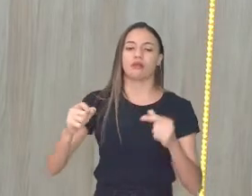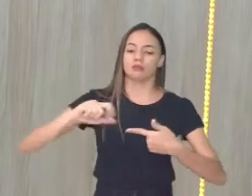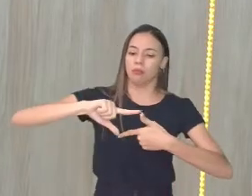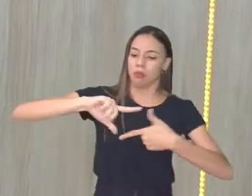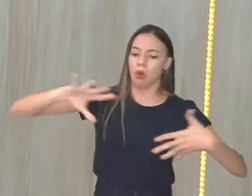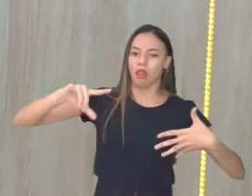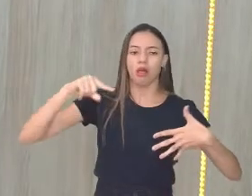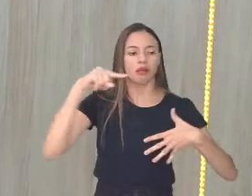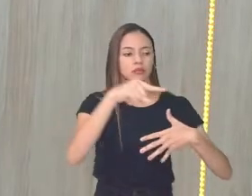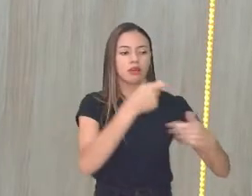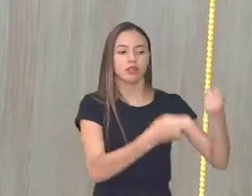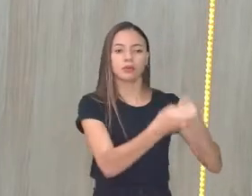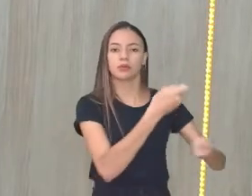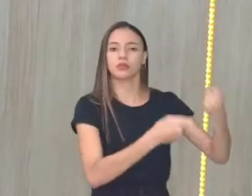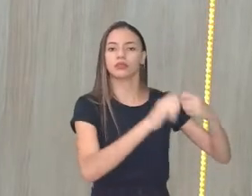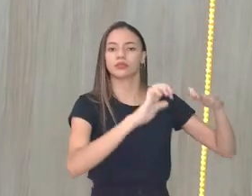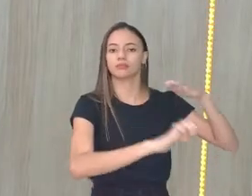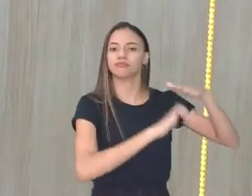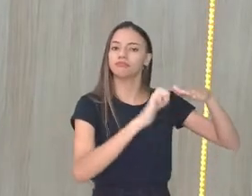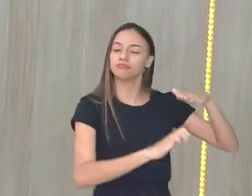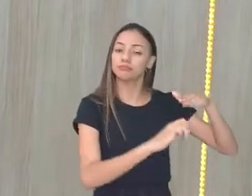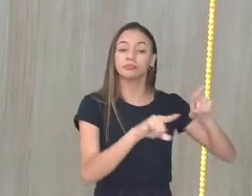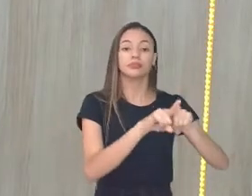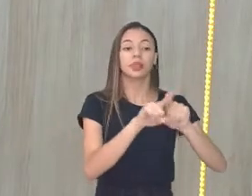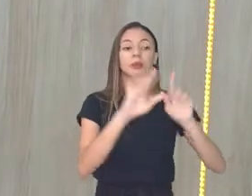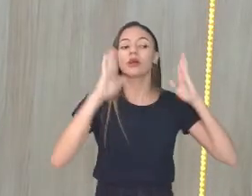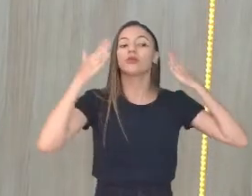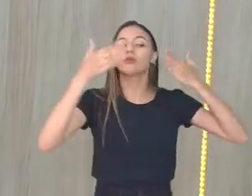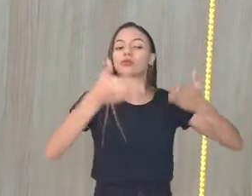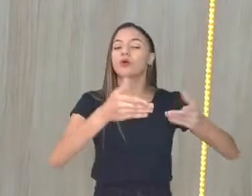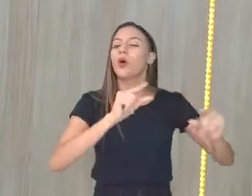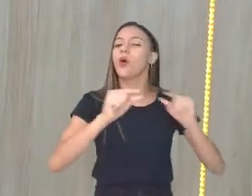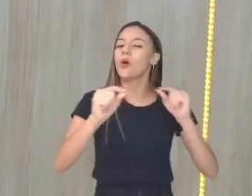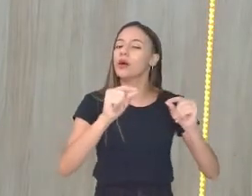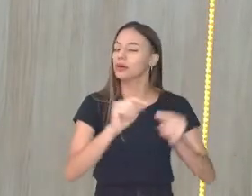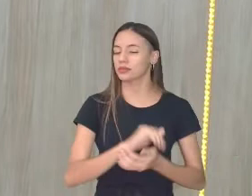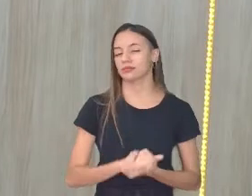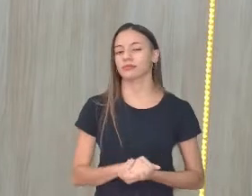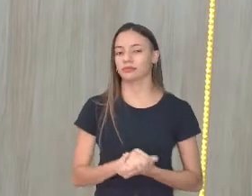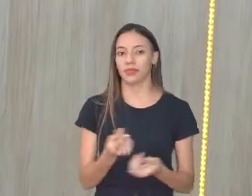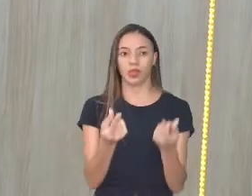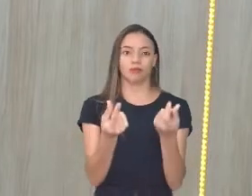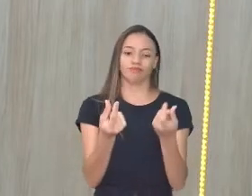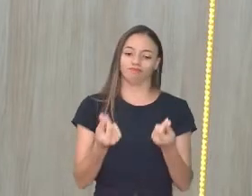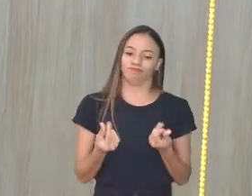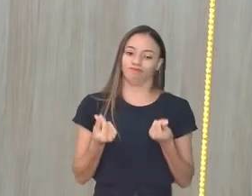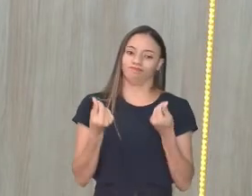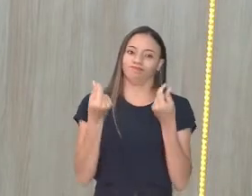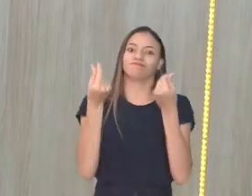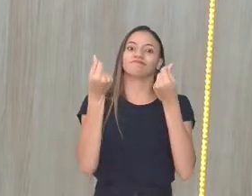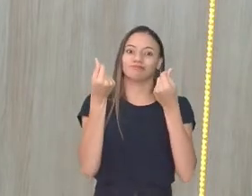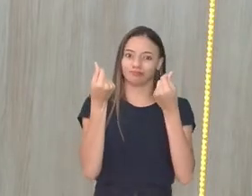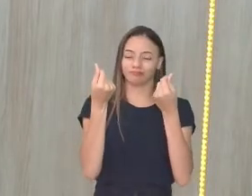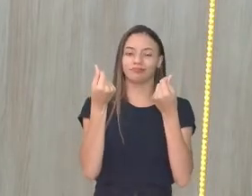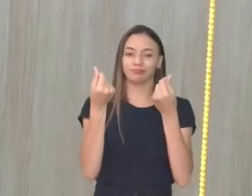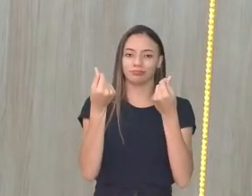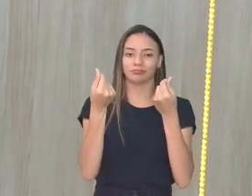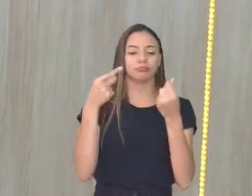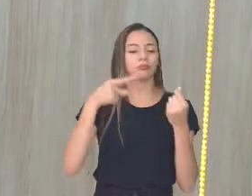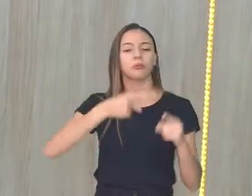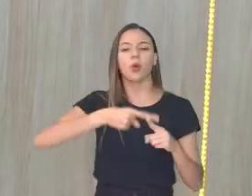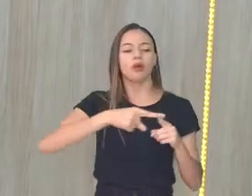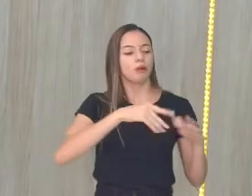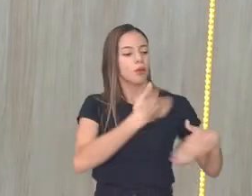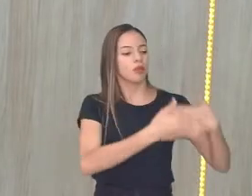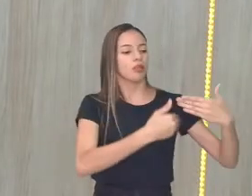a administração daquela empresa e visando, logicamente, também a questão do lucro, né, a partir da modernização